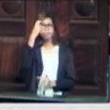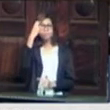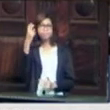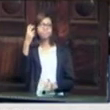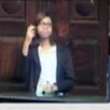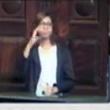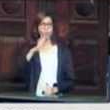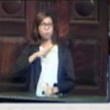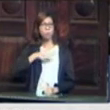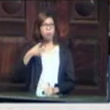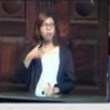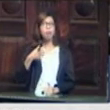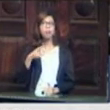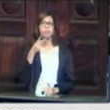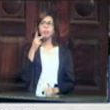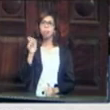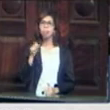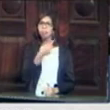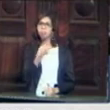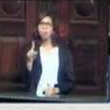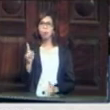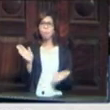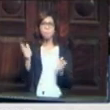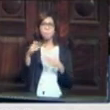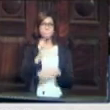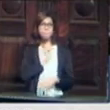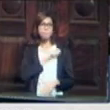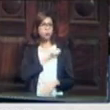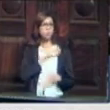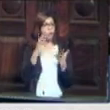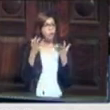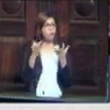e coragem para dizer não ao pacote de maldades. Muito obrigada.